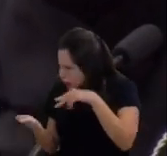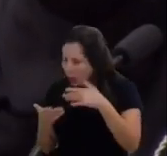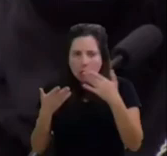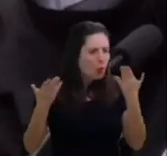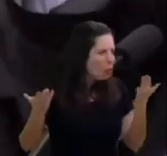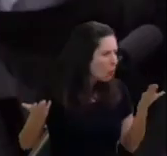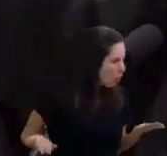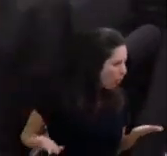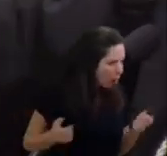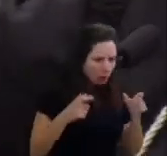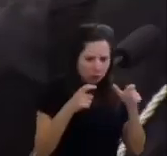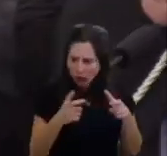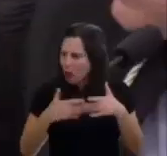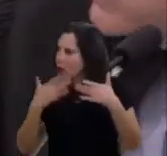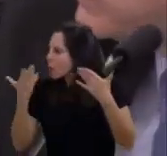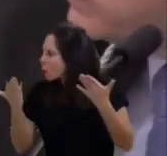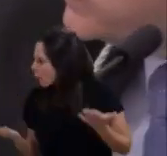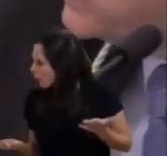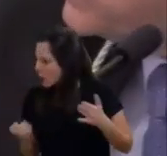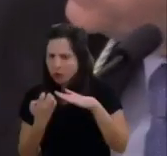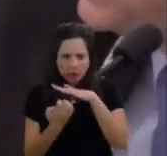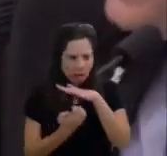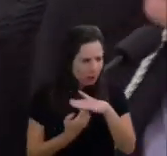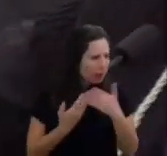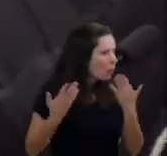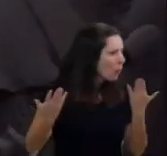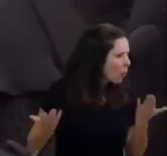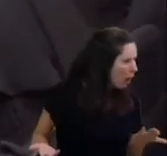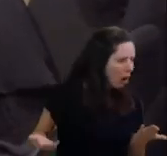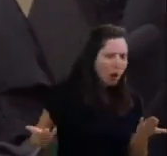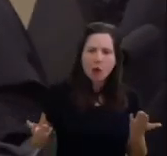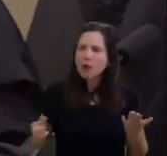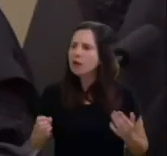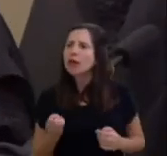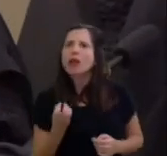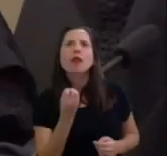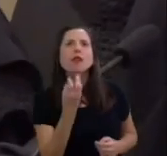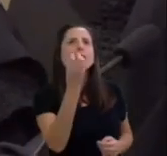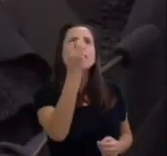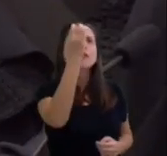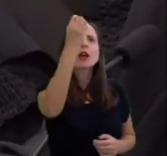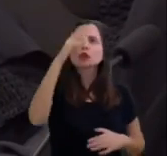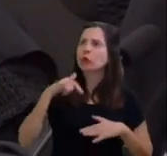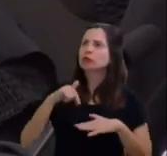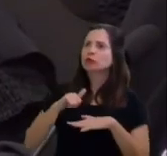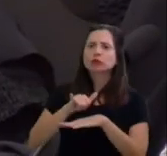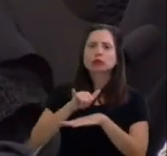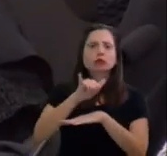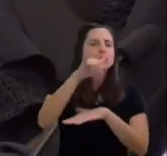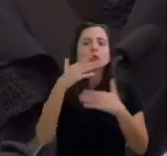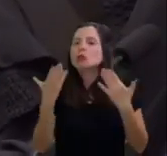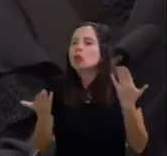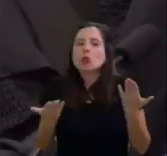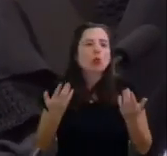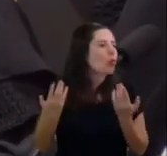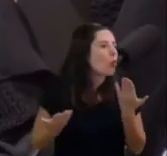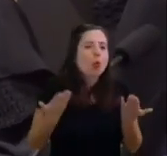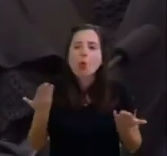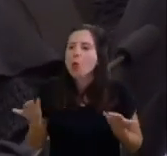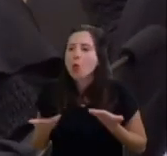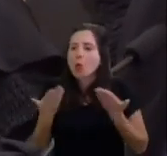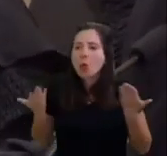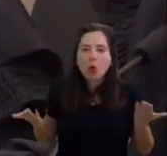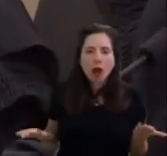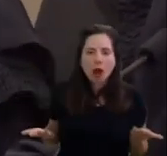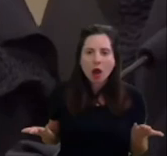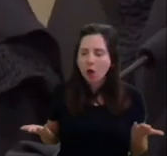correligionário, qual assessor estaria embarcando nesta ou naquela viagem, qual a destinação de